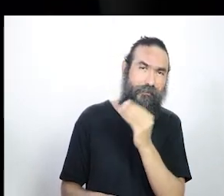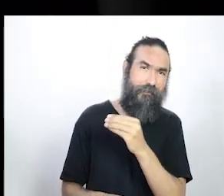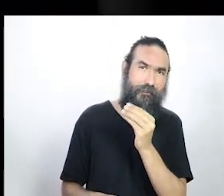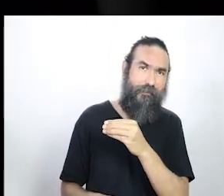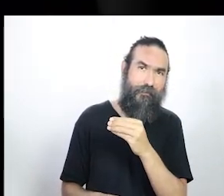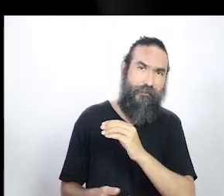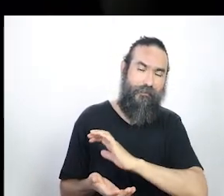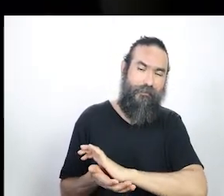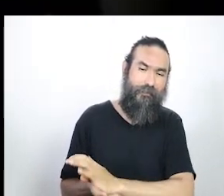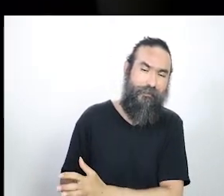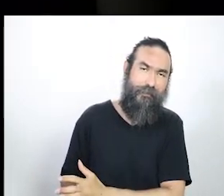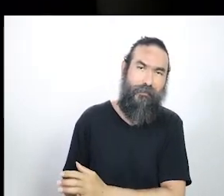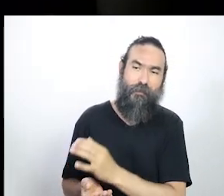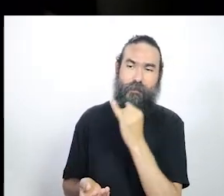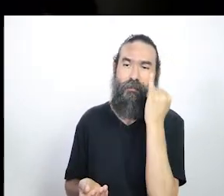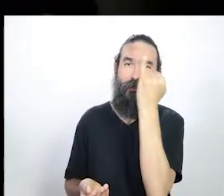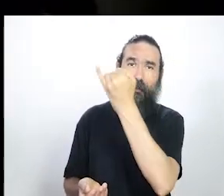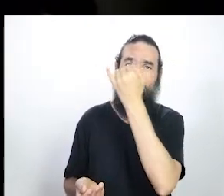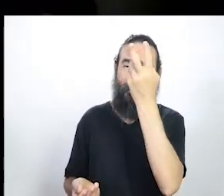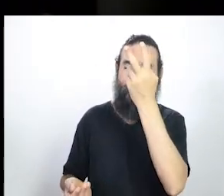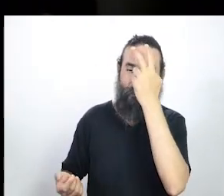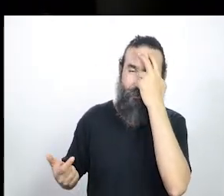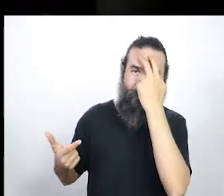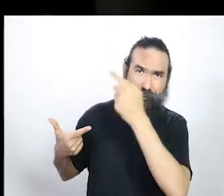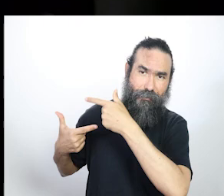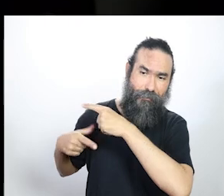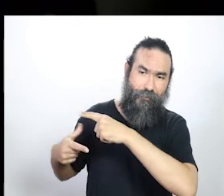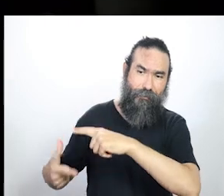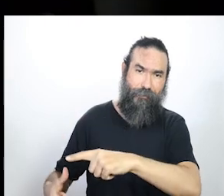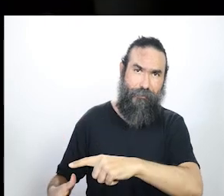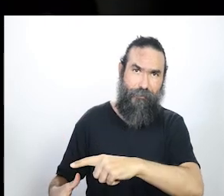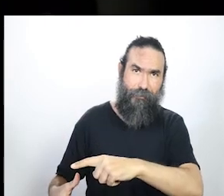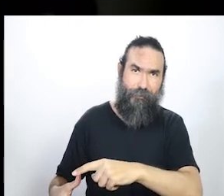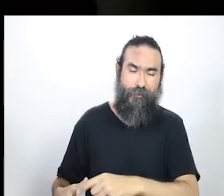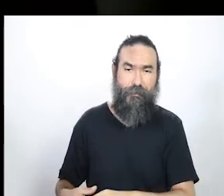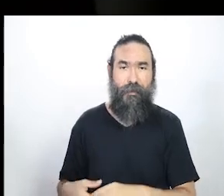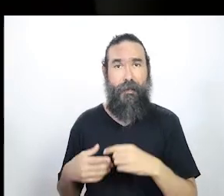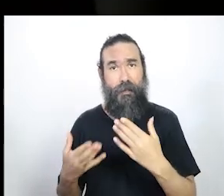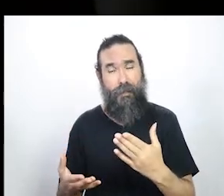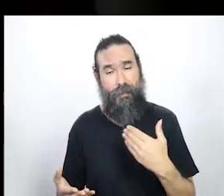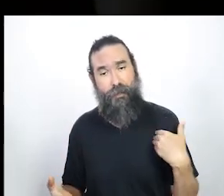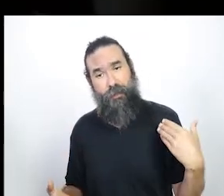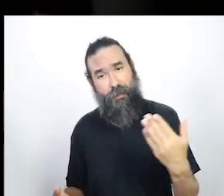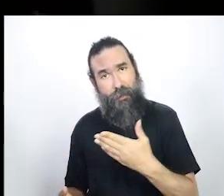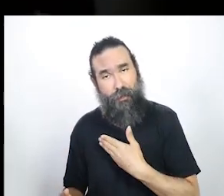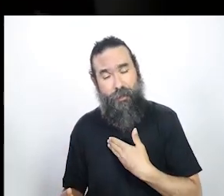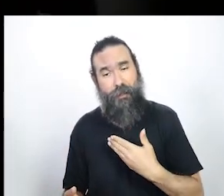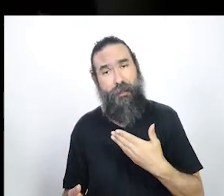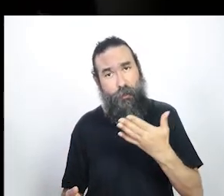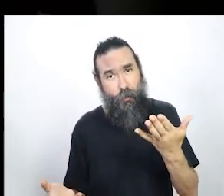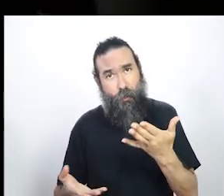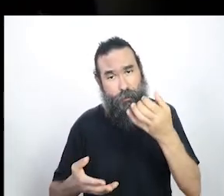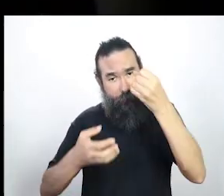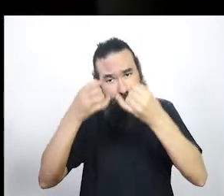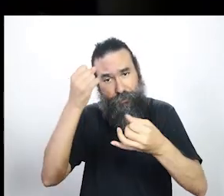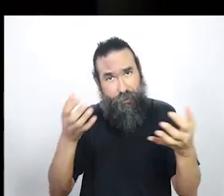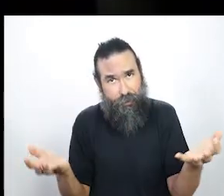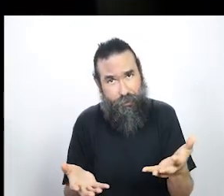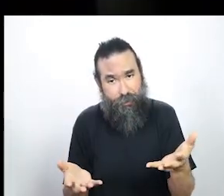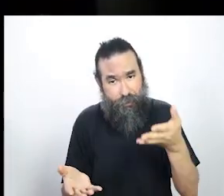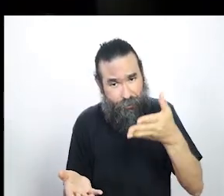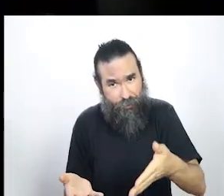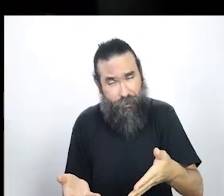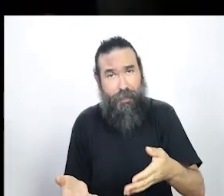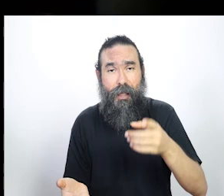lado cultural da essência do ser humano. E tudo isso envolve o que nós estamos conversando aqui,